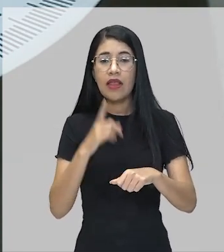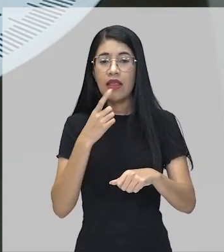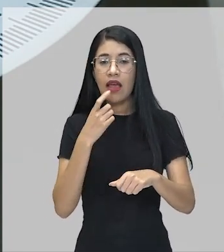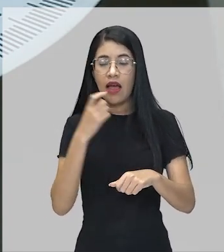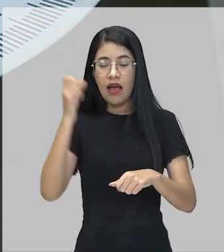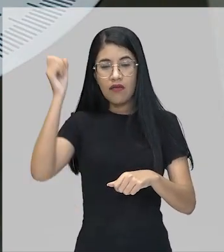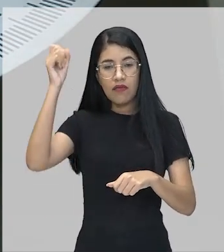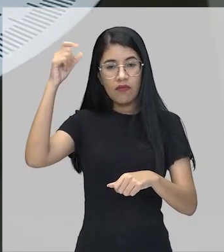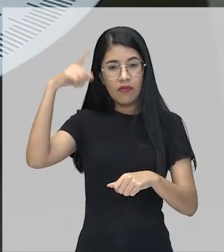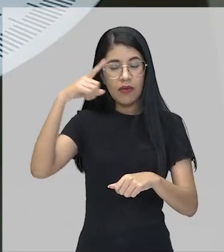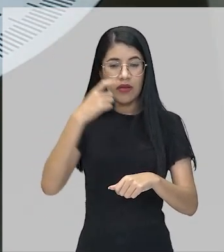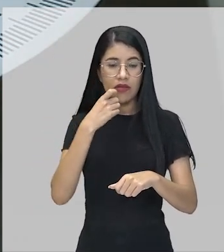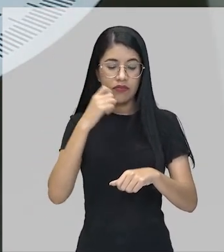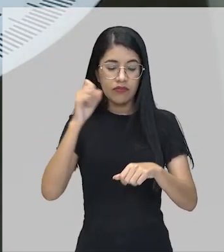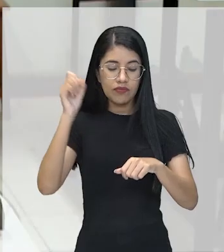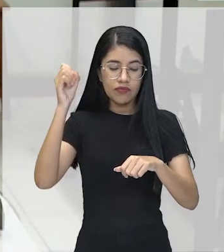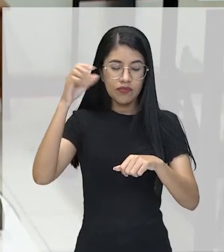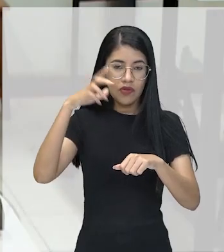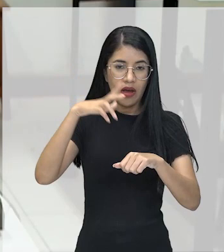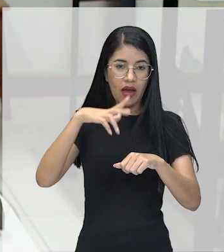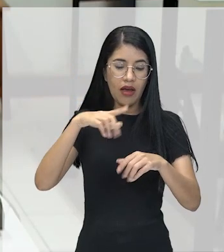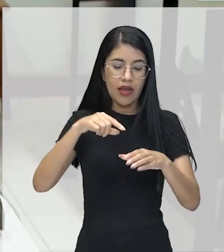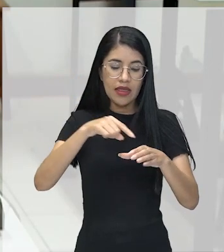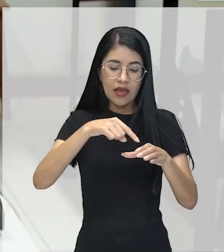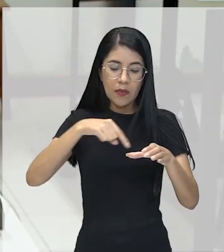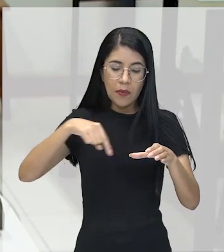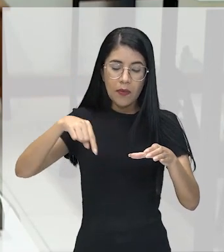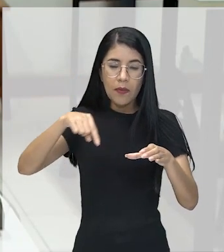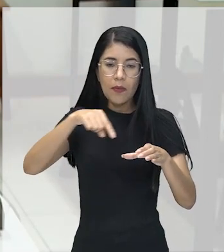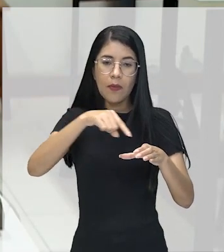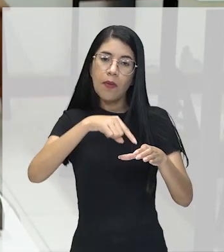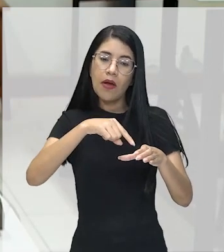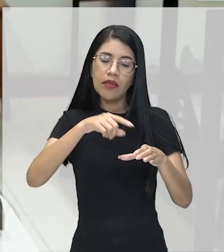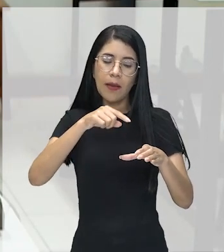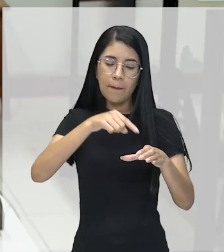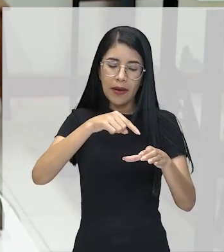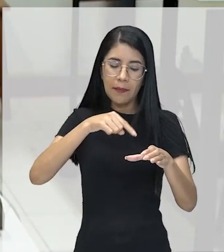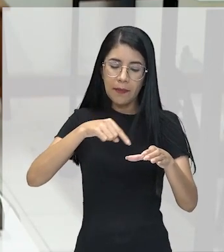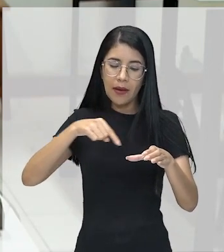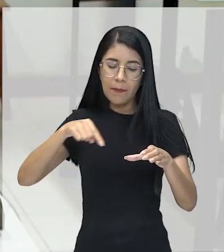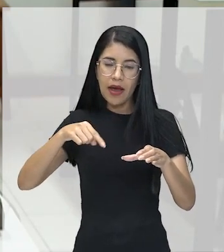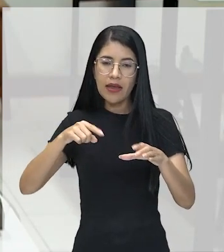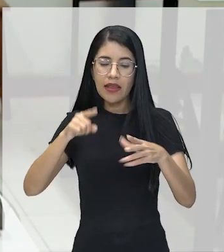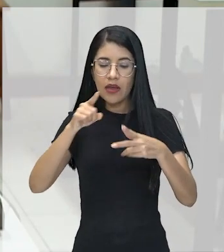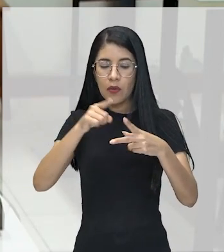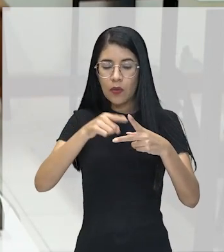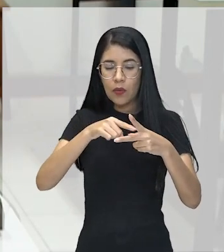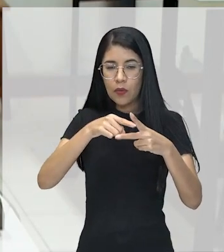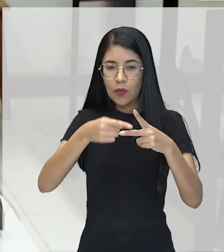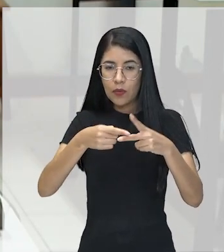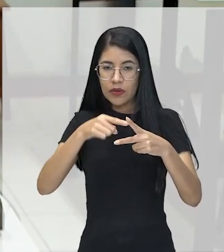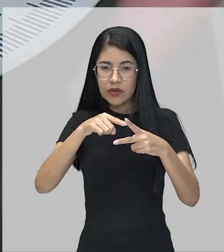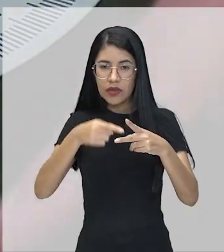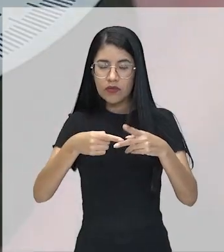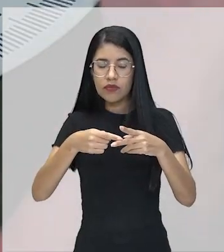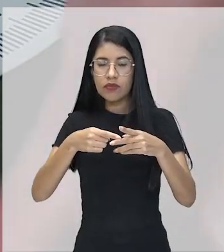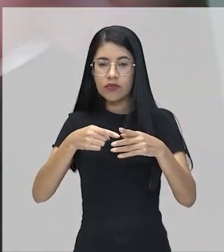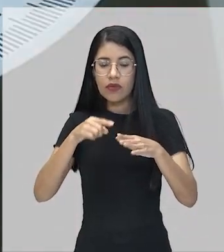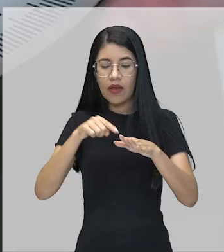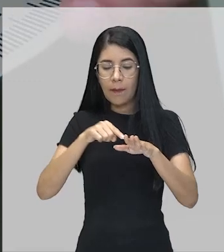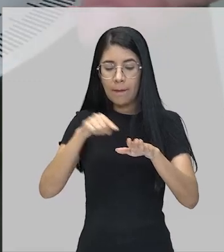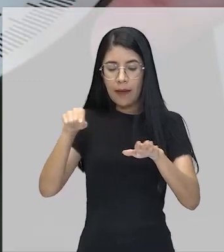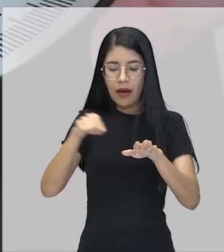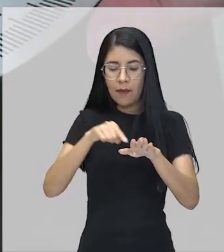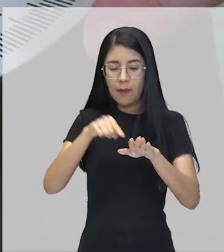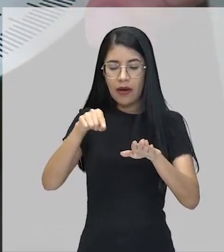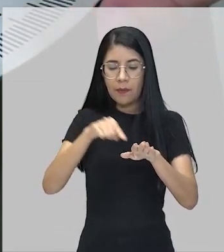incidir sobre um círculo graduado, mostrando os ângulos de incidência. No centro desse